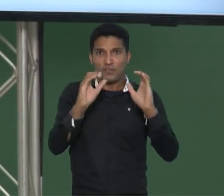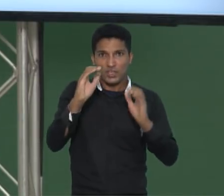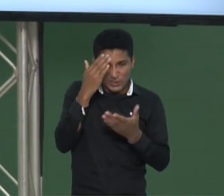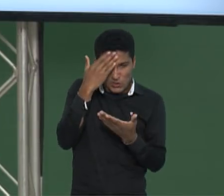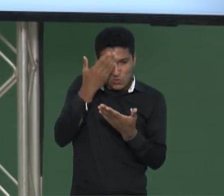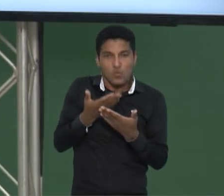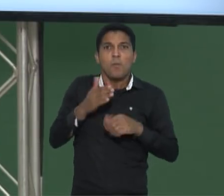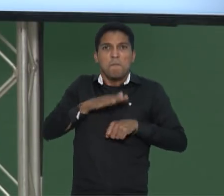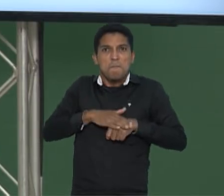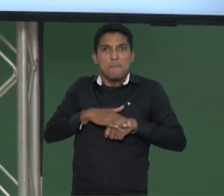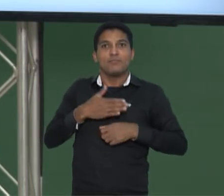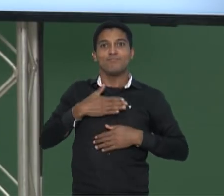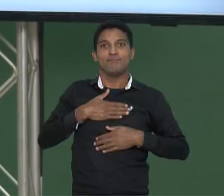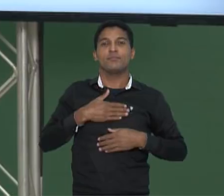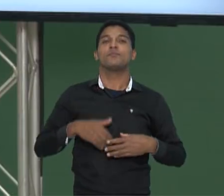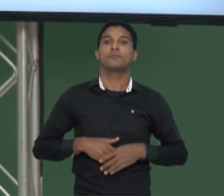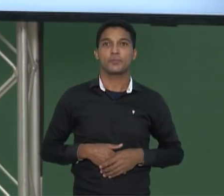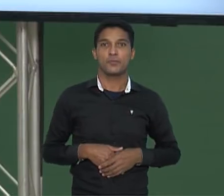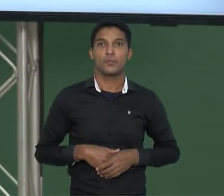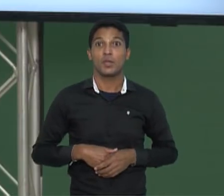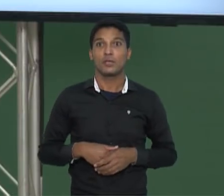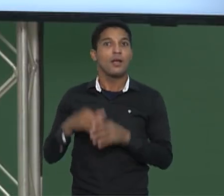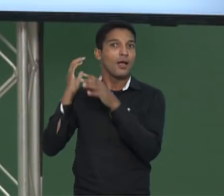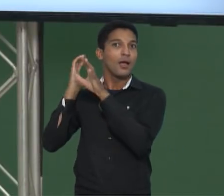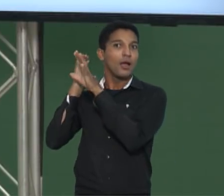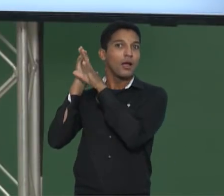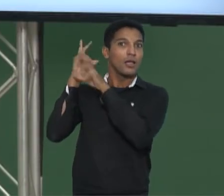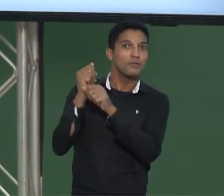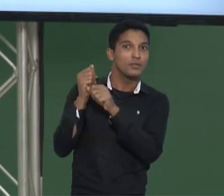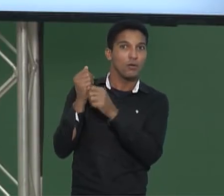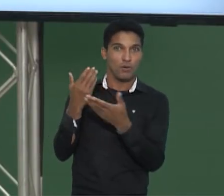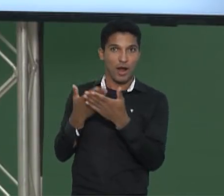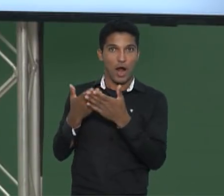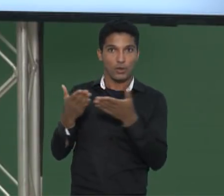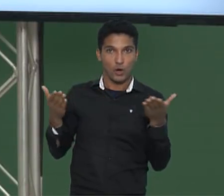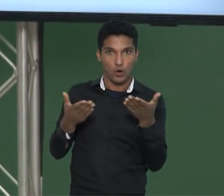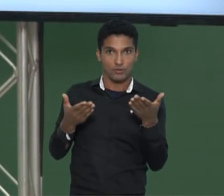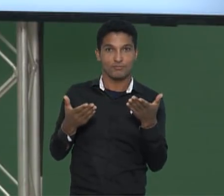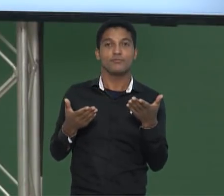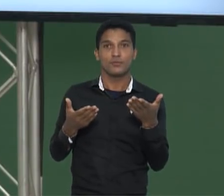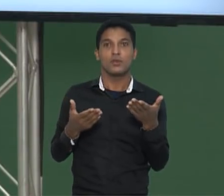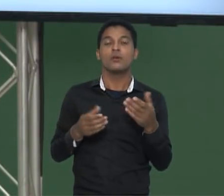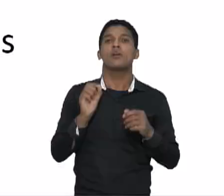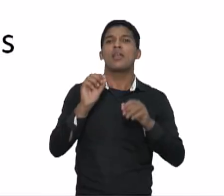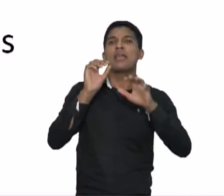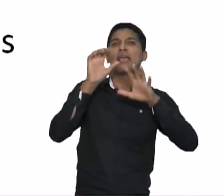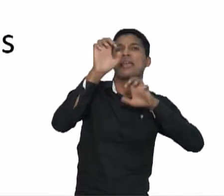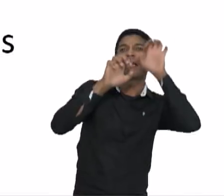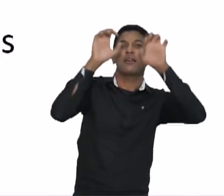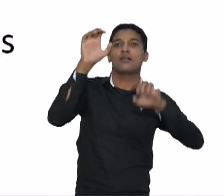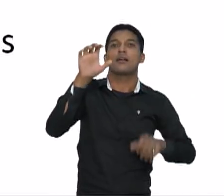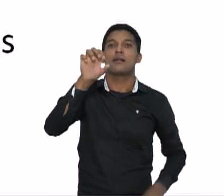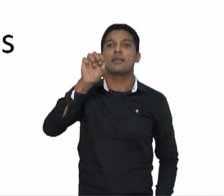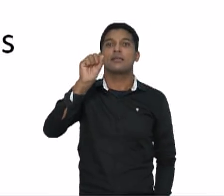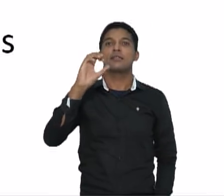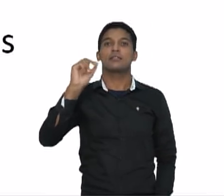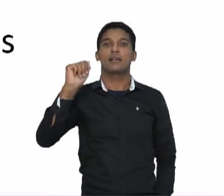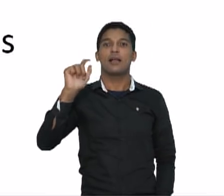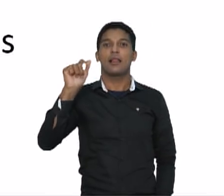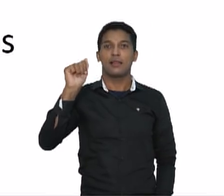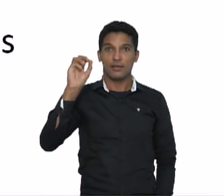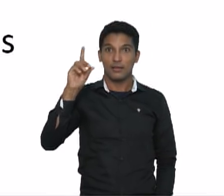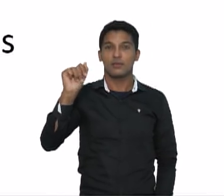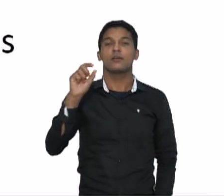Revisando então a nossa aula de hoje para a gente encerrar. A escalada é uma prática corporal de aventura